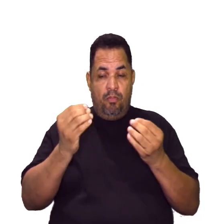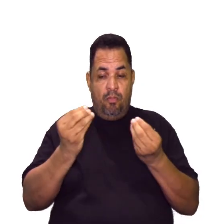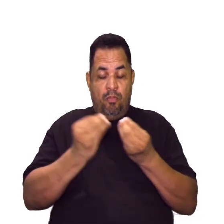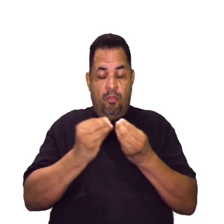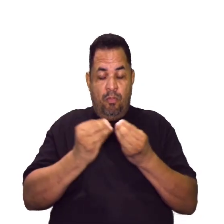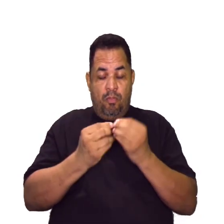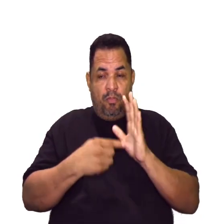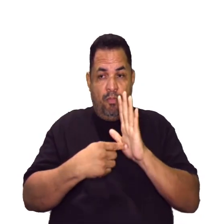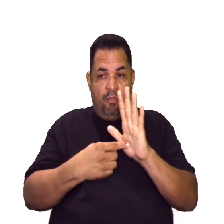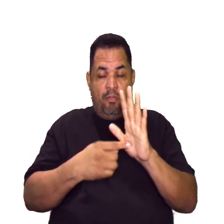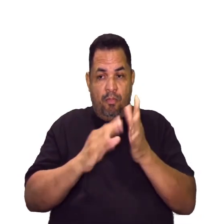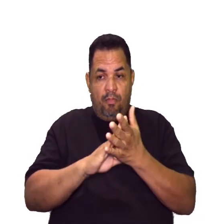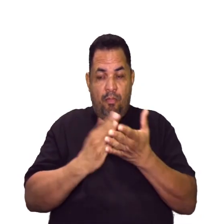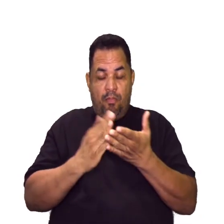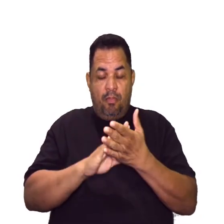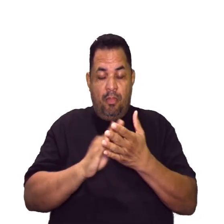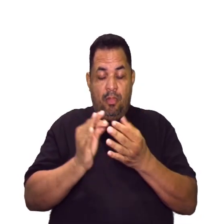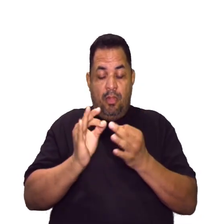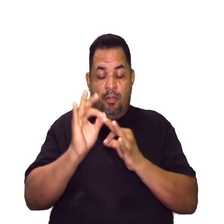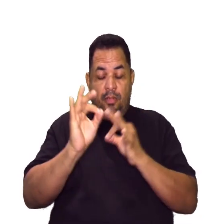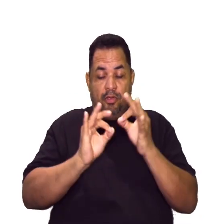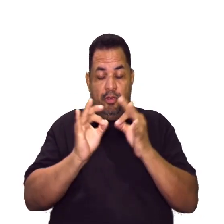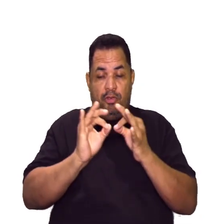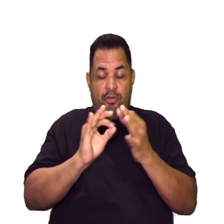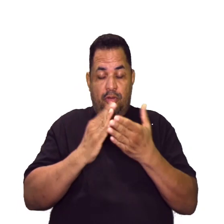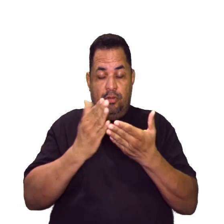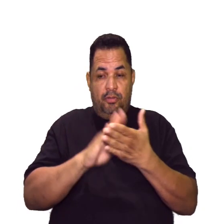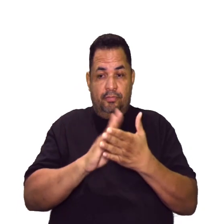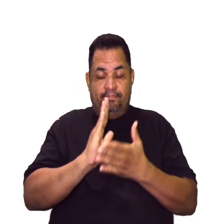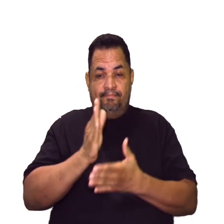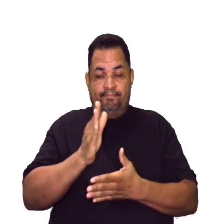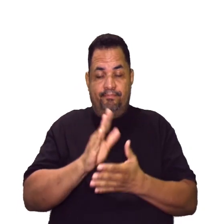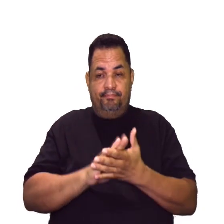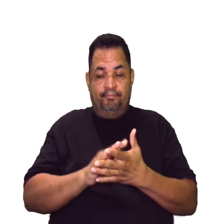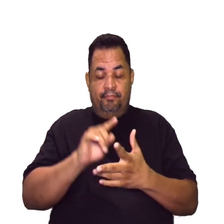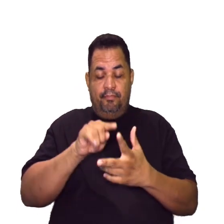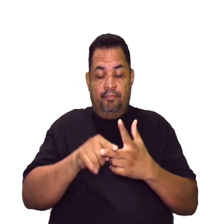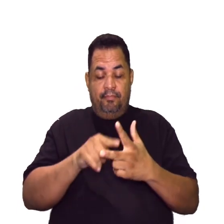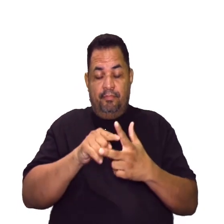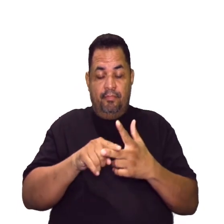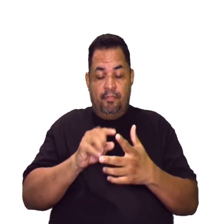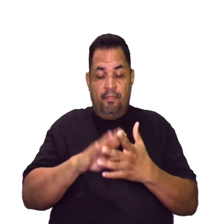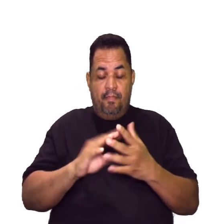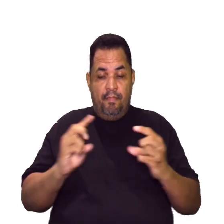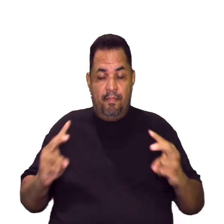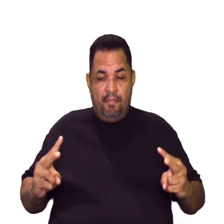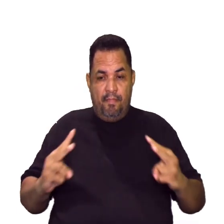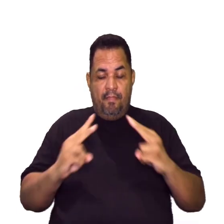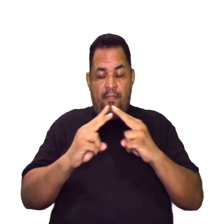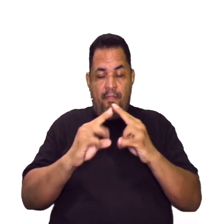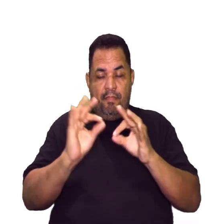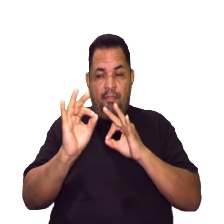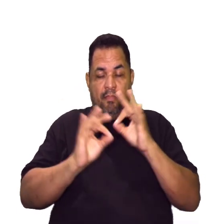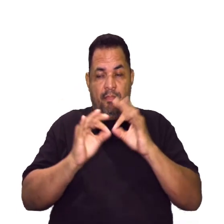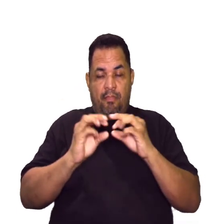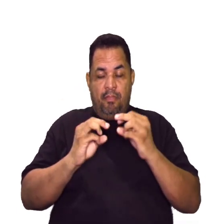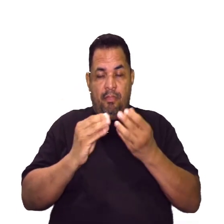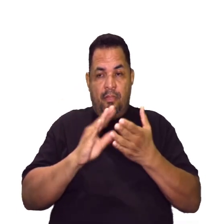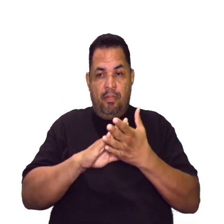podem apresentar as seguintes geometrias: linear, angular, trigonal,